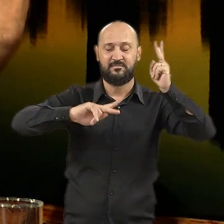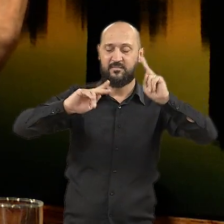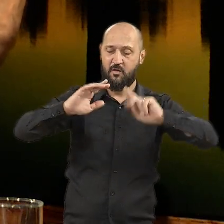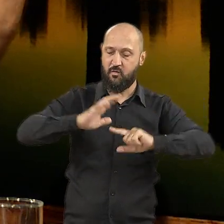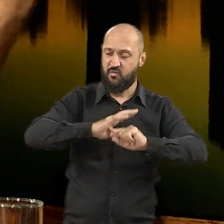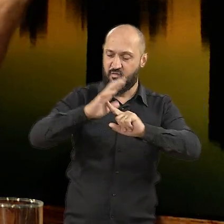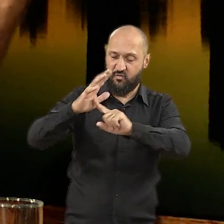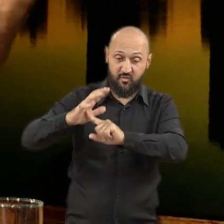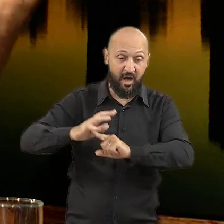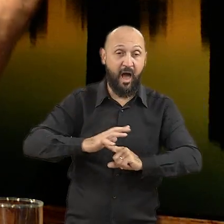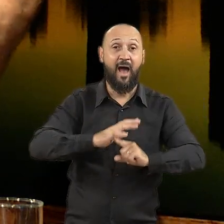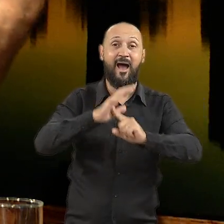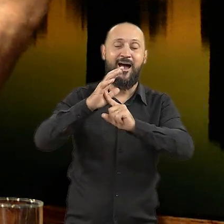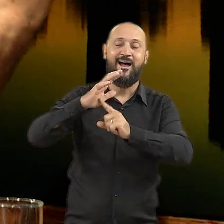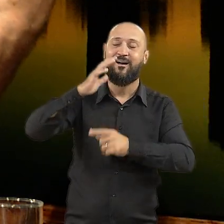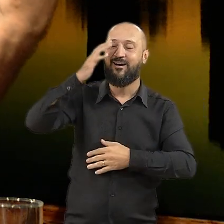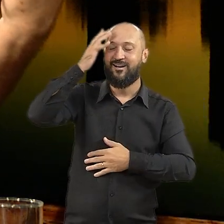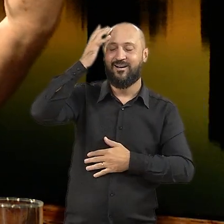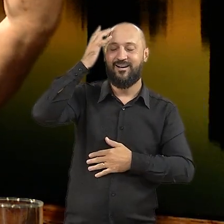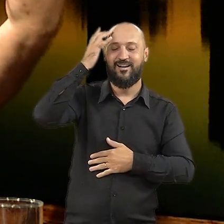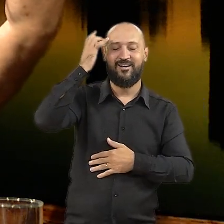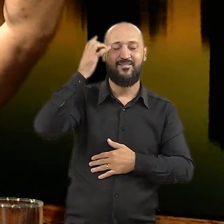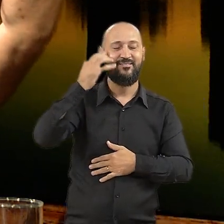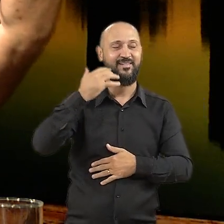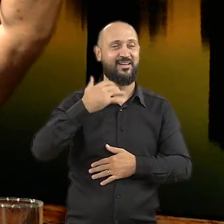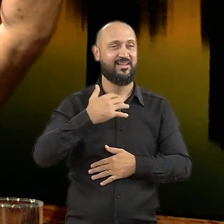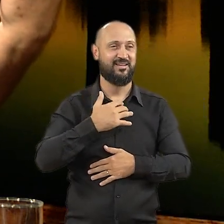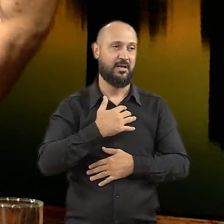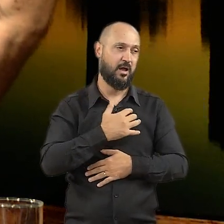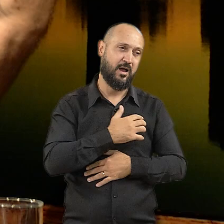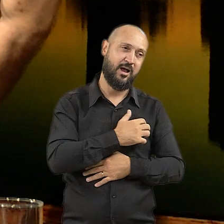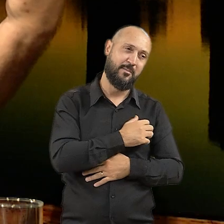festival. E amanhã, meu bem,